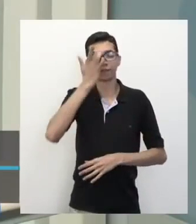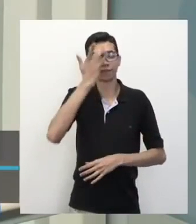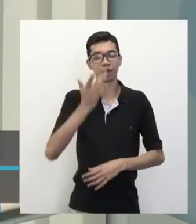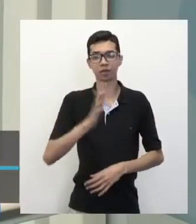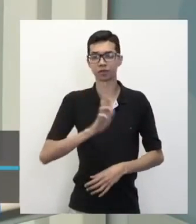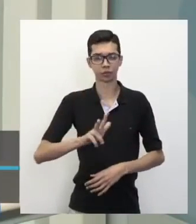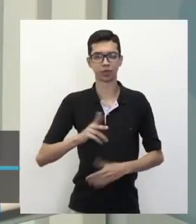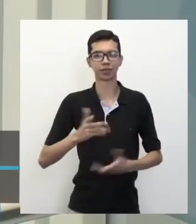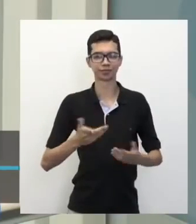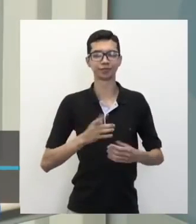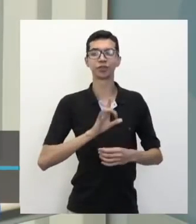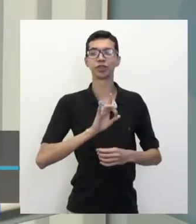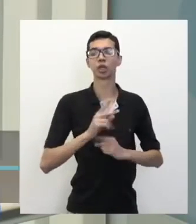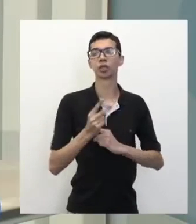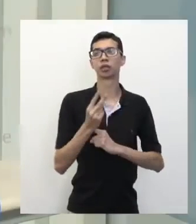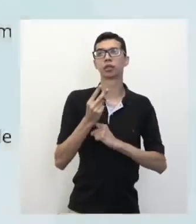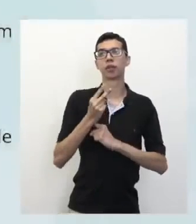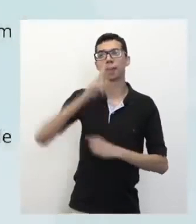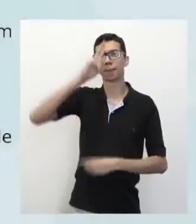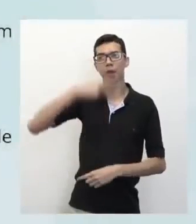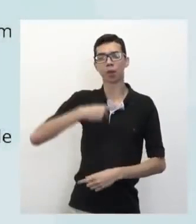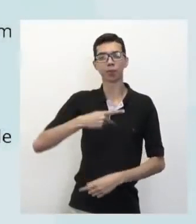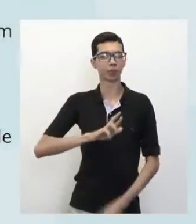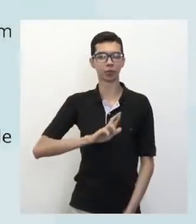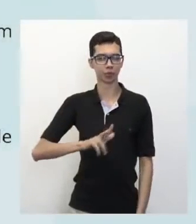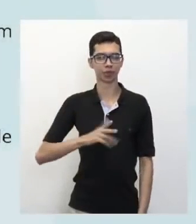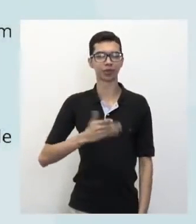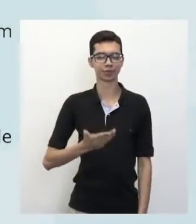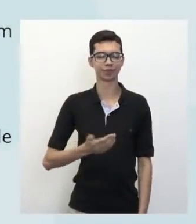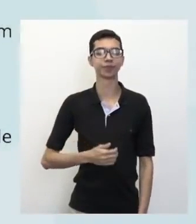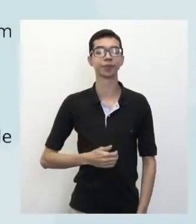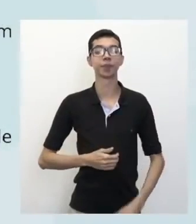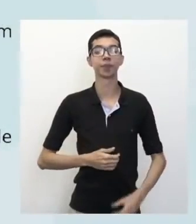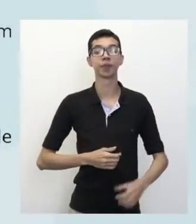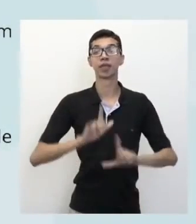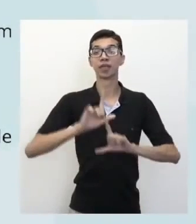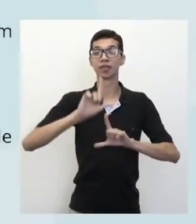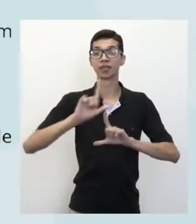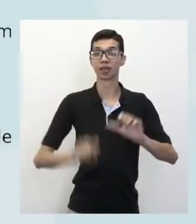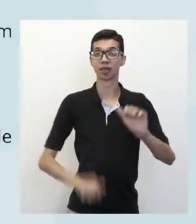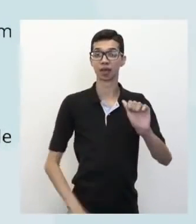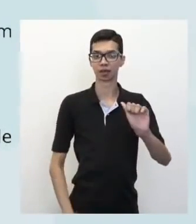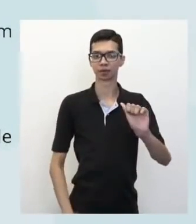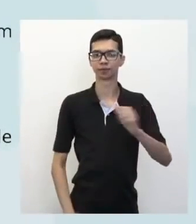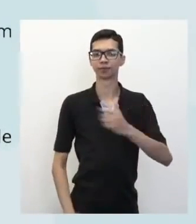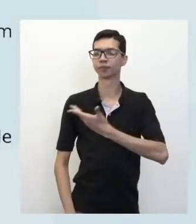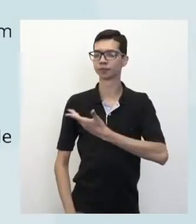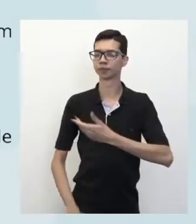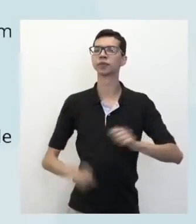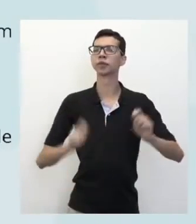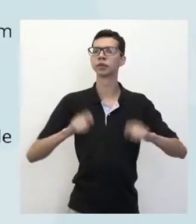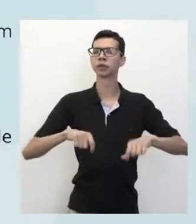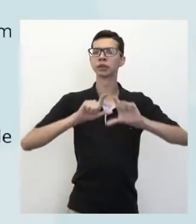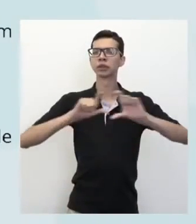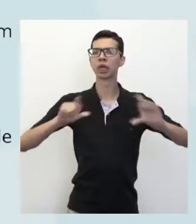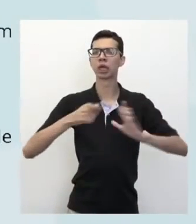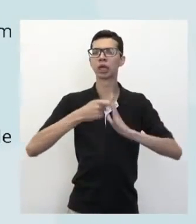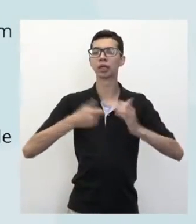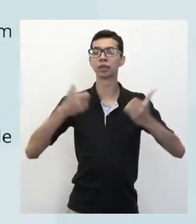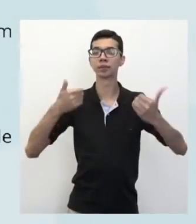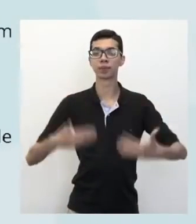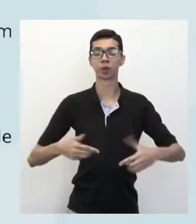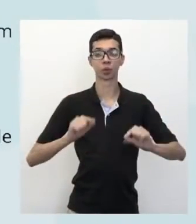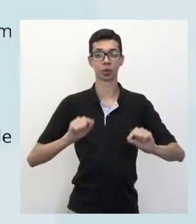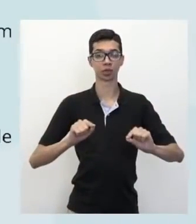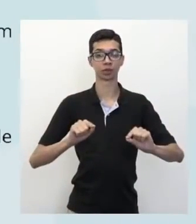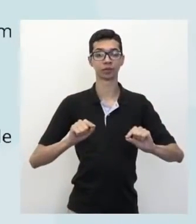dela, tá? Então, ó, letra A. Esse parágrafo permite nos afirmar que se trata de um registro da língua de acordo com a norma padrão